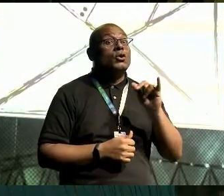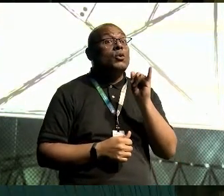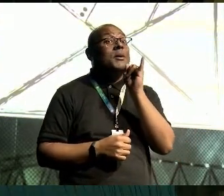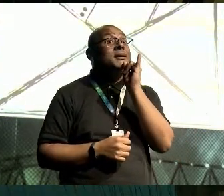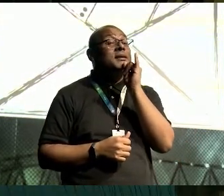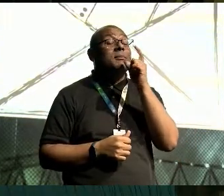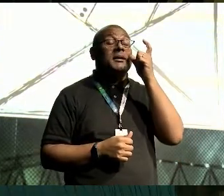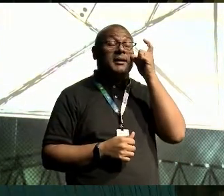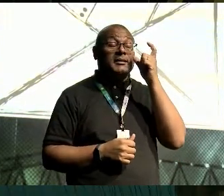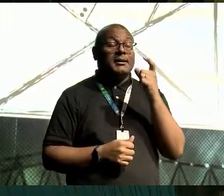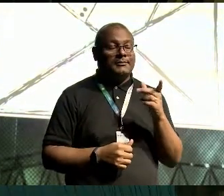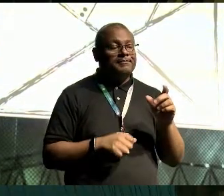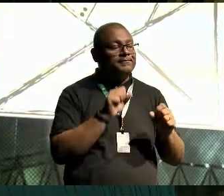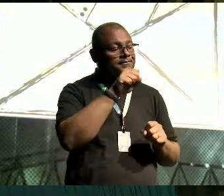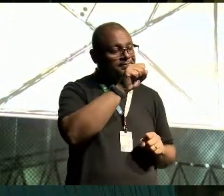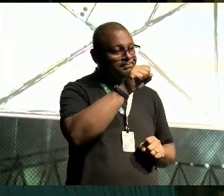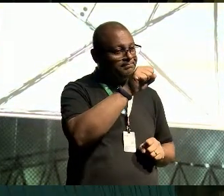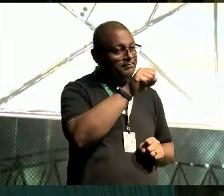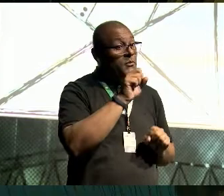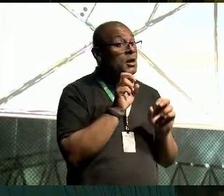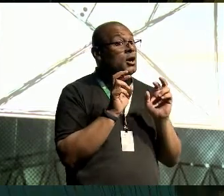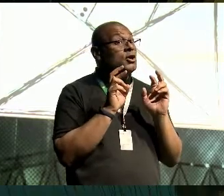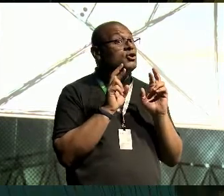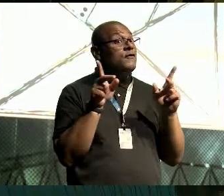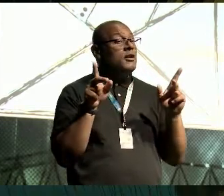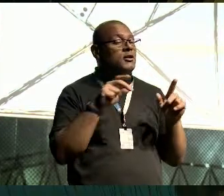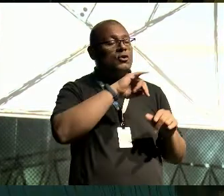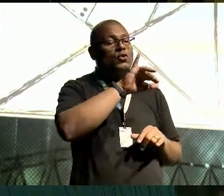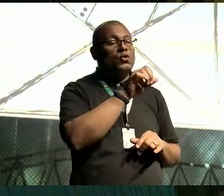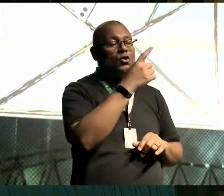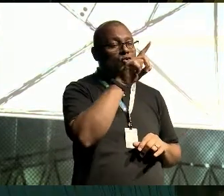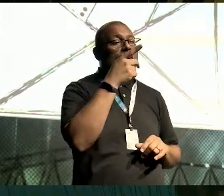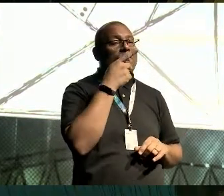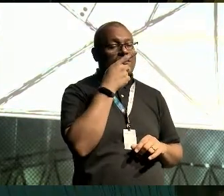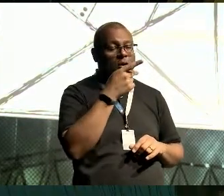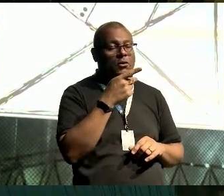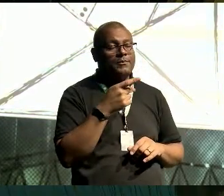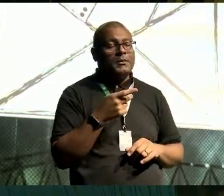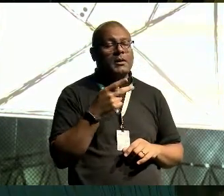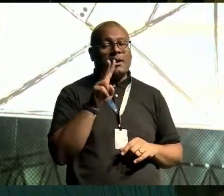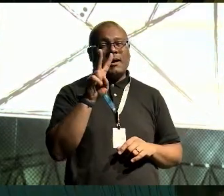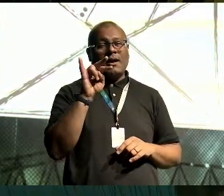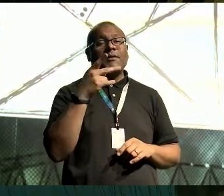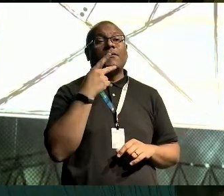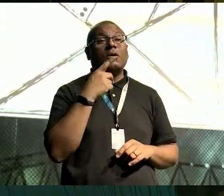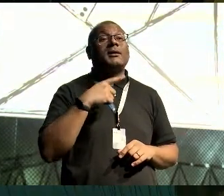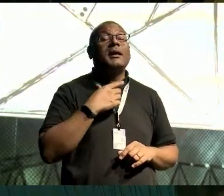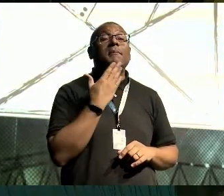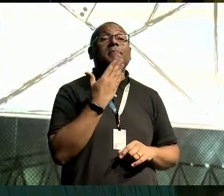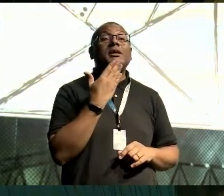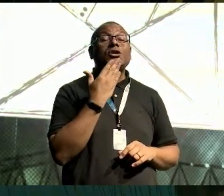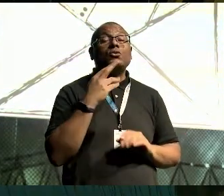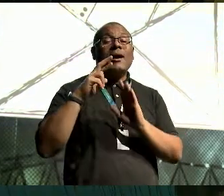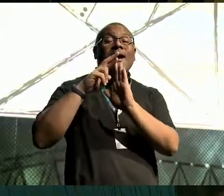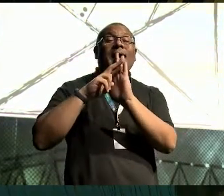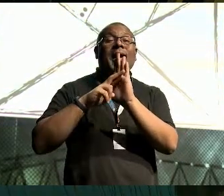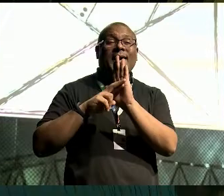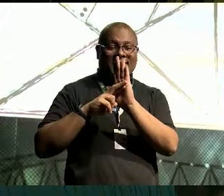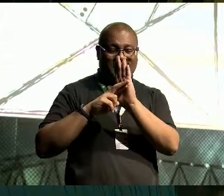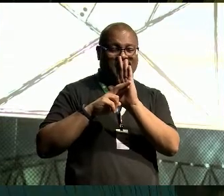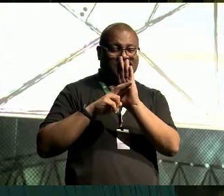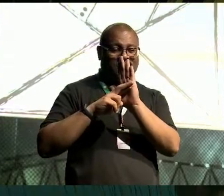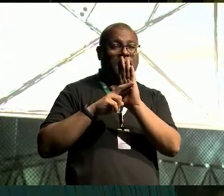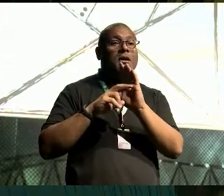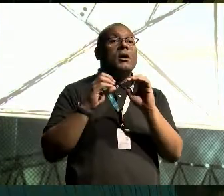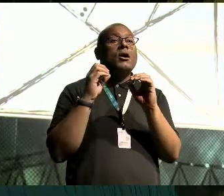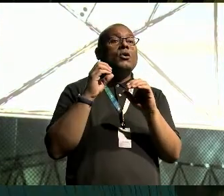mais interessante também. Sim, um pouco diferente do que o João falou, a gente pode também ter requisitos que vêm da bandeira para nós,